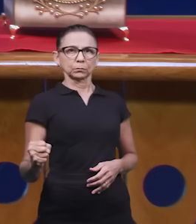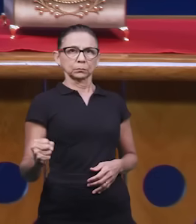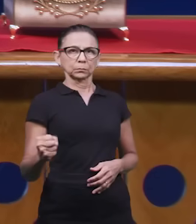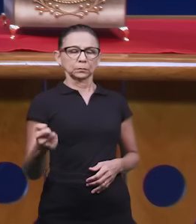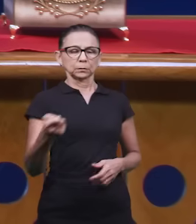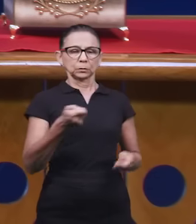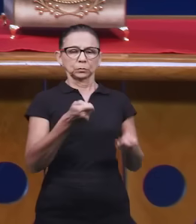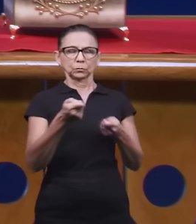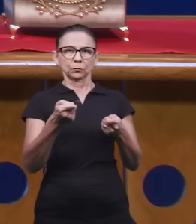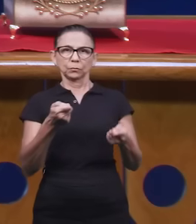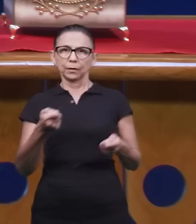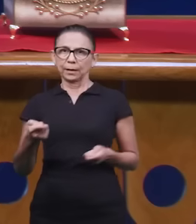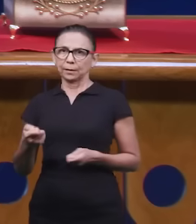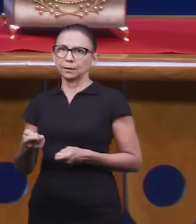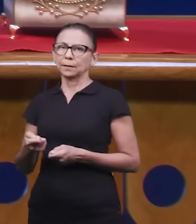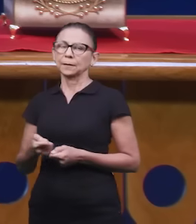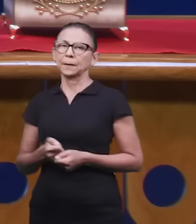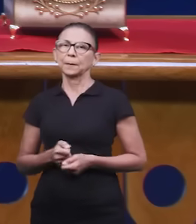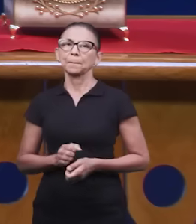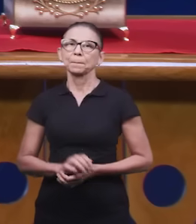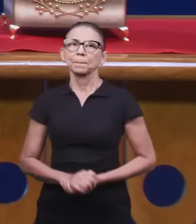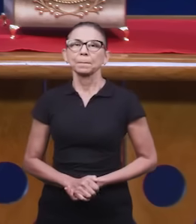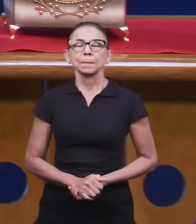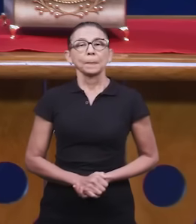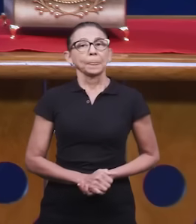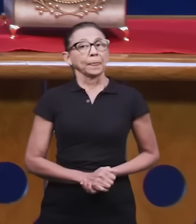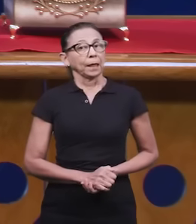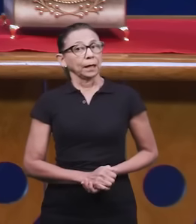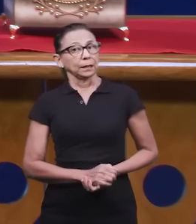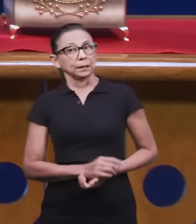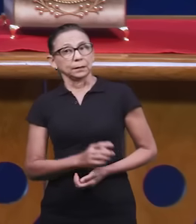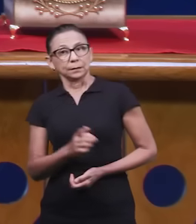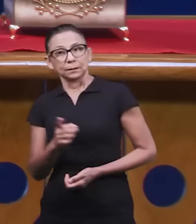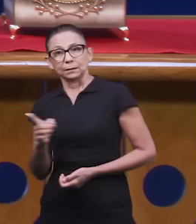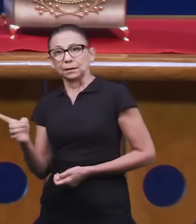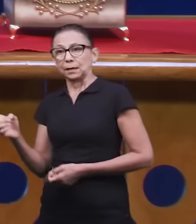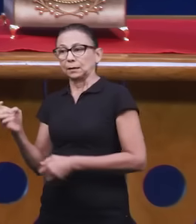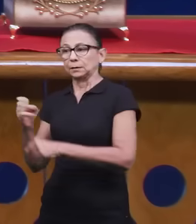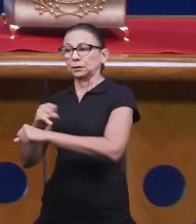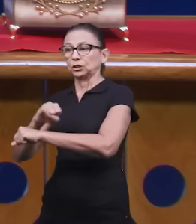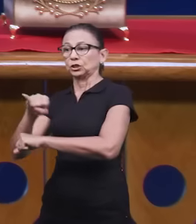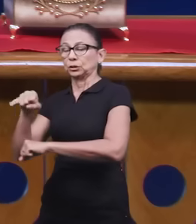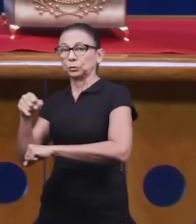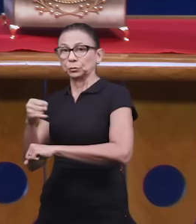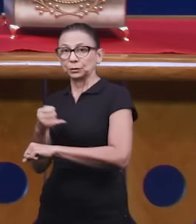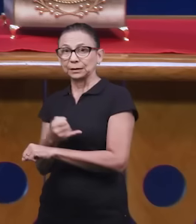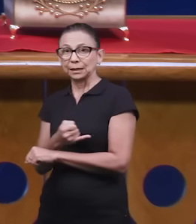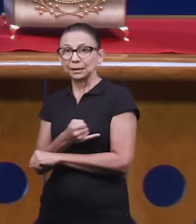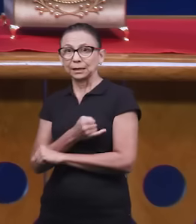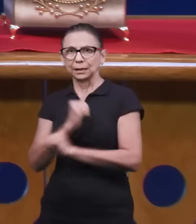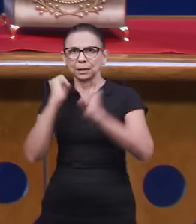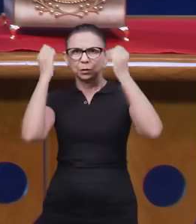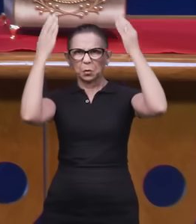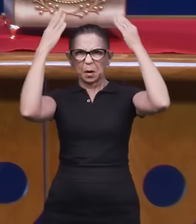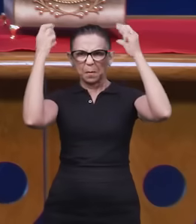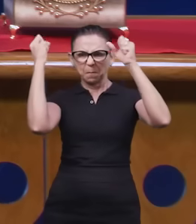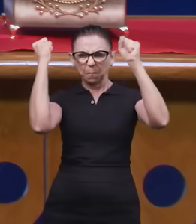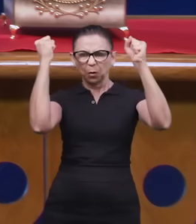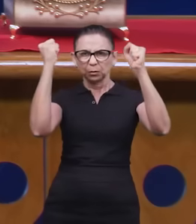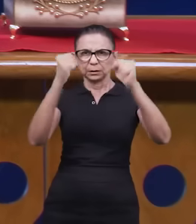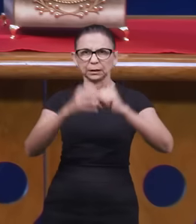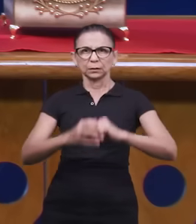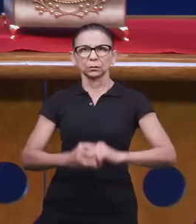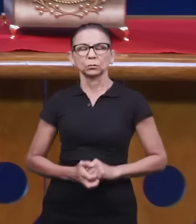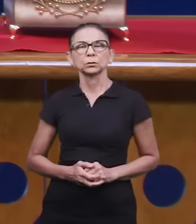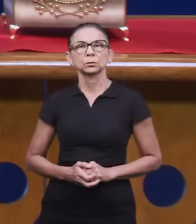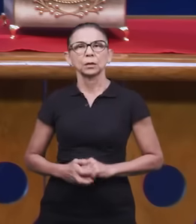para Israel, o pasto mais verdejante que tinha era Jerusalém. Então foi ele que abriu as portas